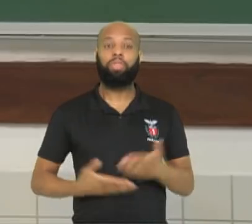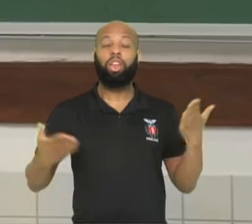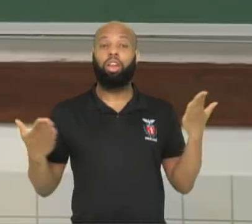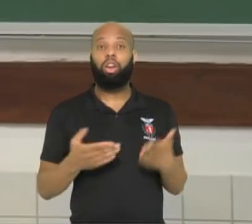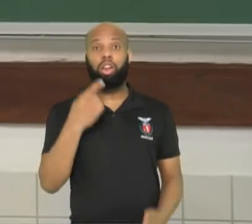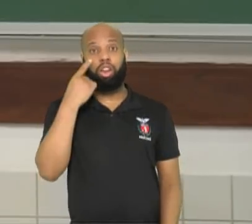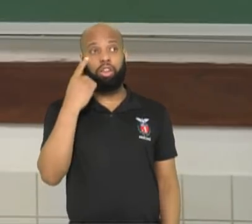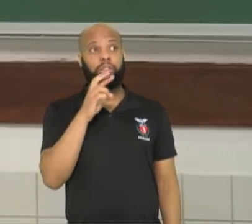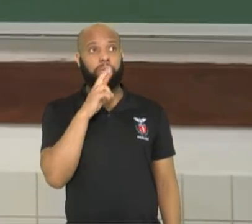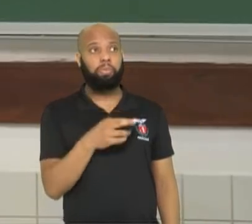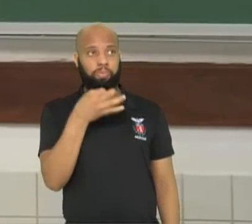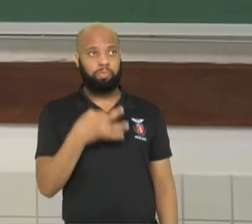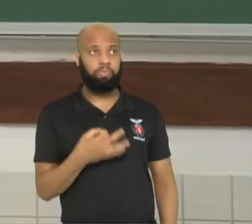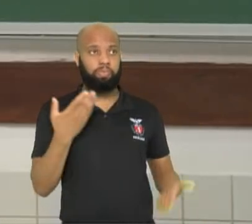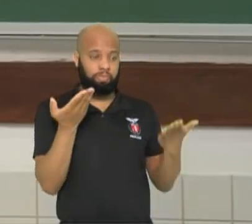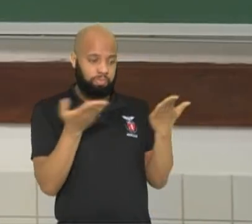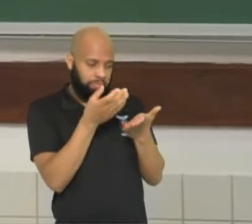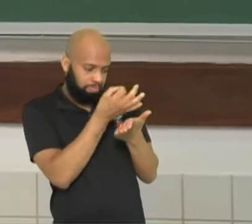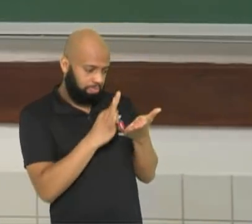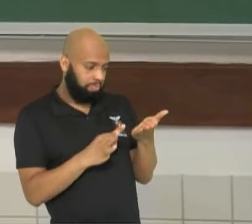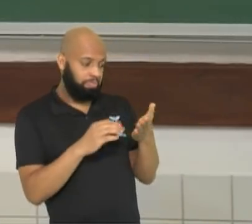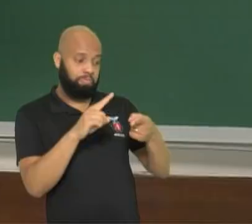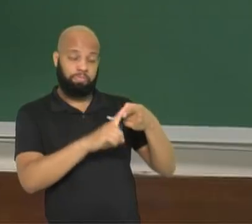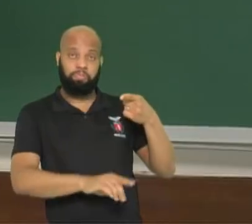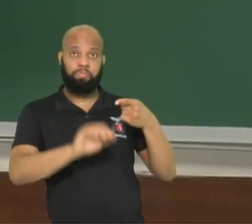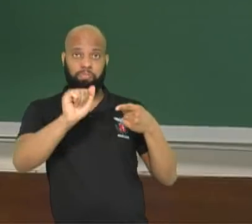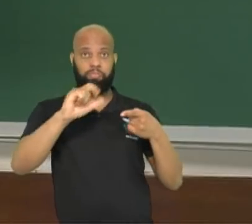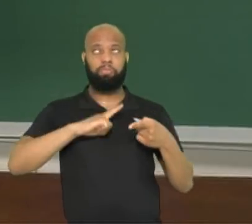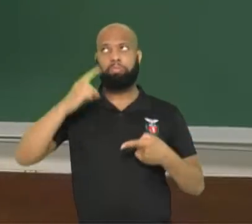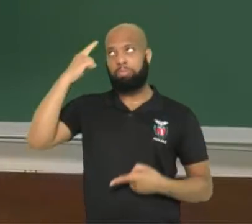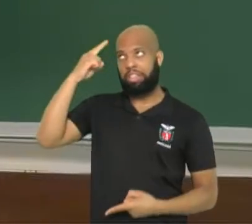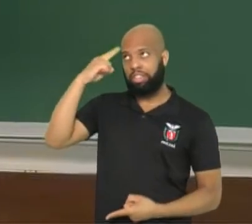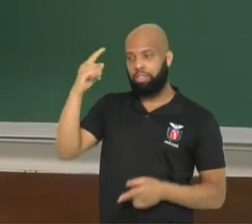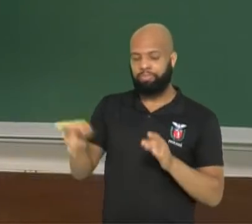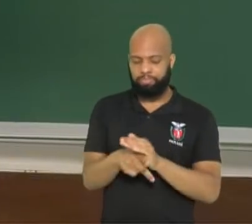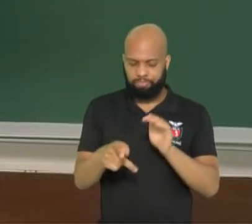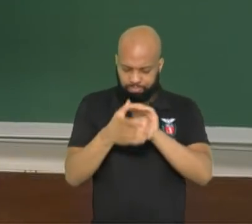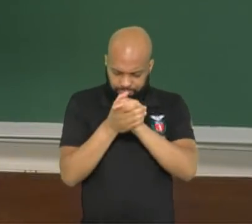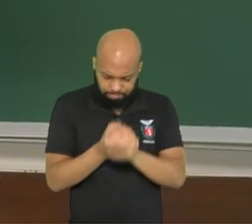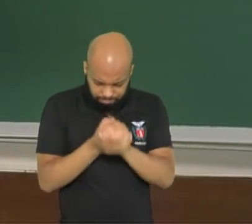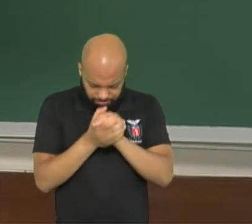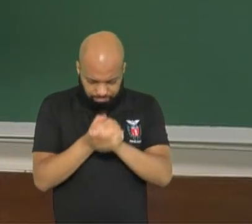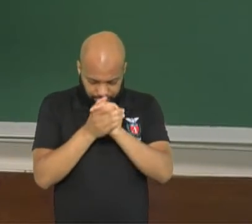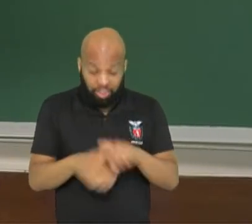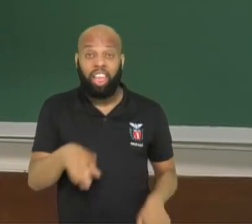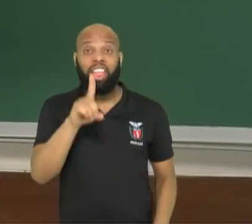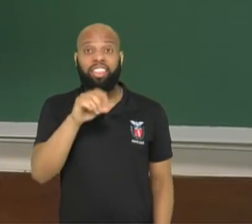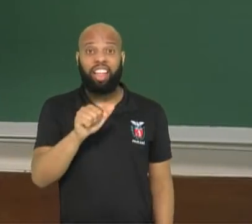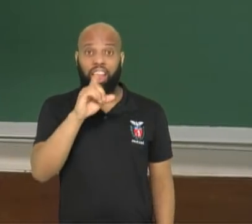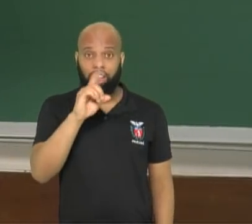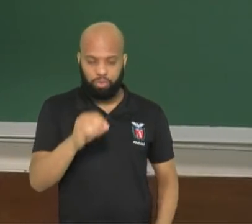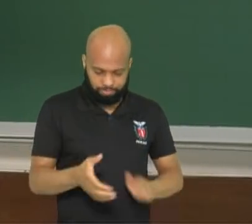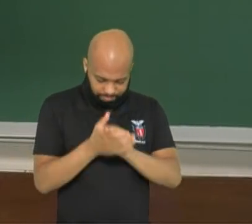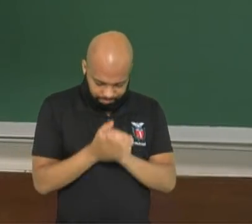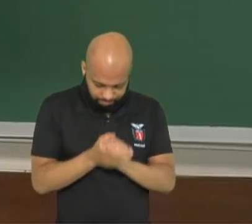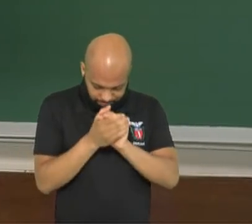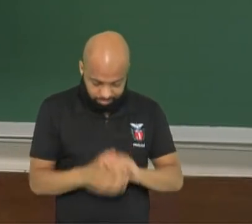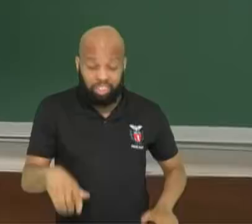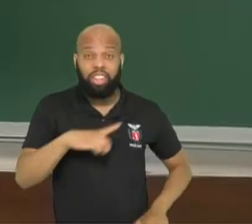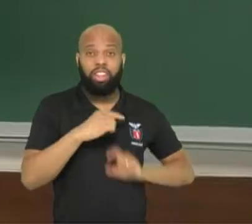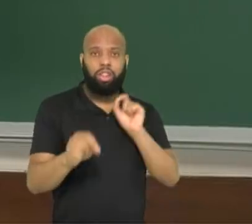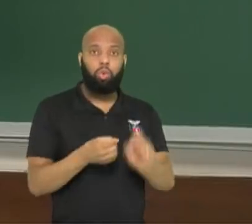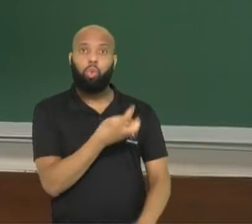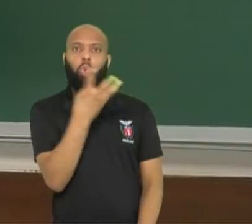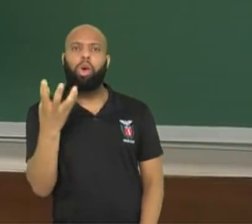Vamos lá? Então, corrigindo a letra A, ó, você vai pensar no lançamento de um dado. Um dado tem 6